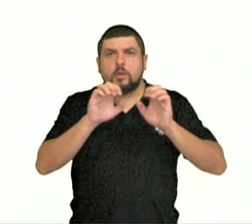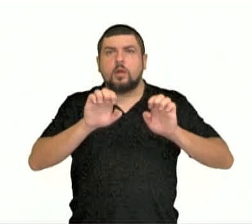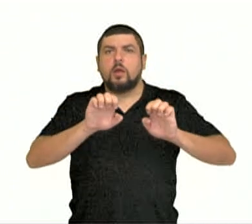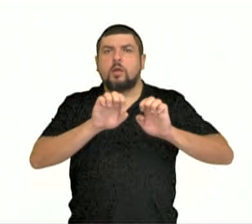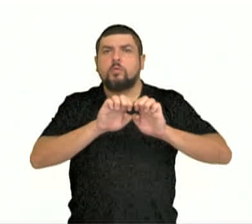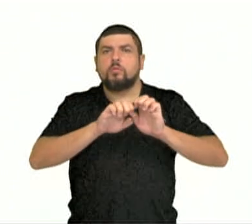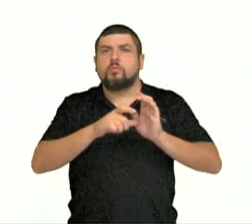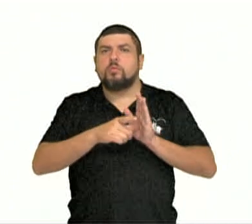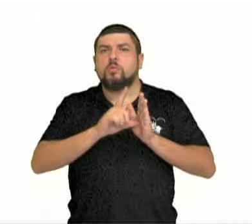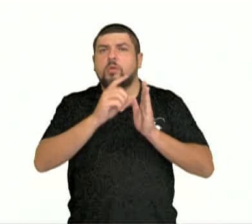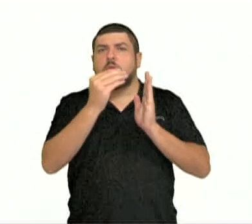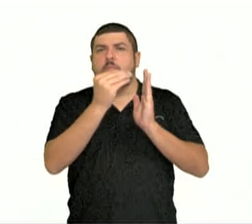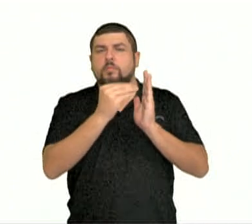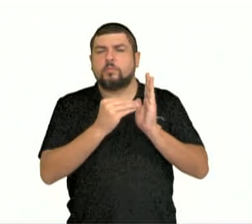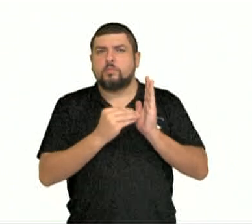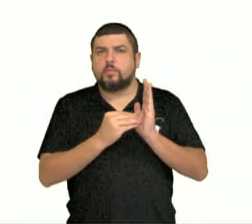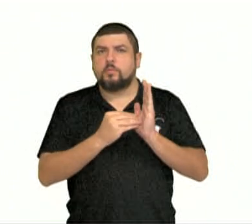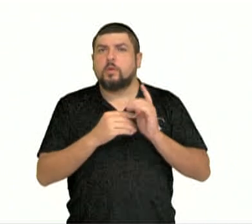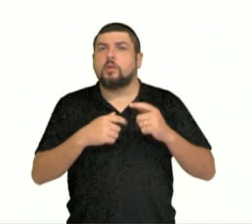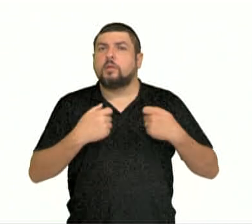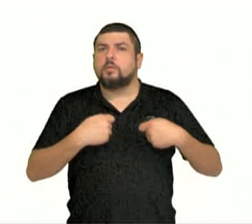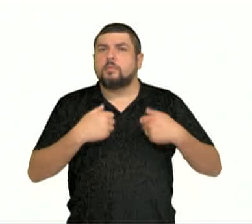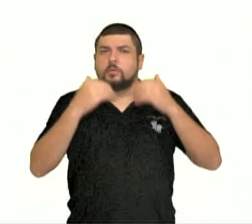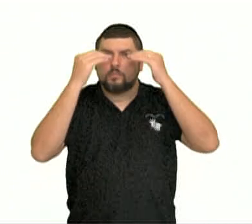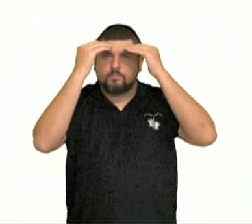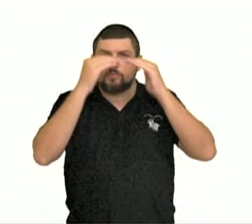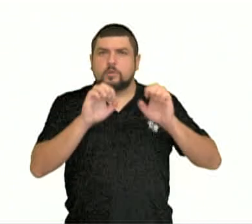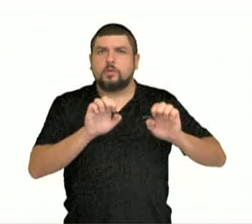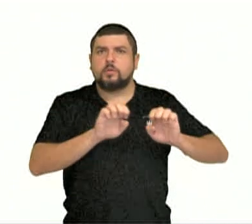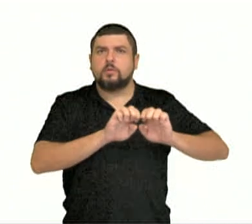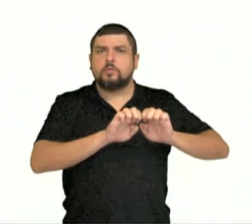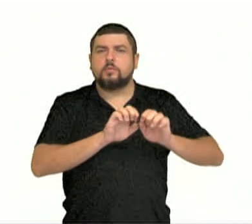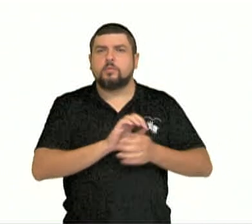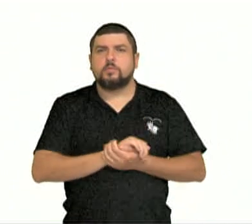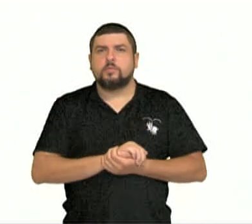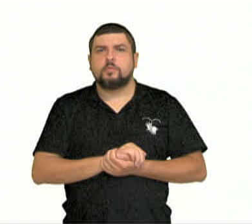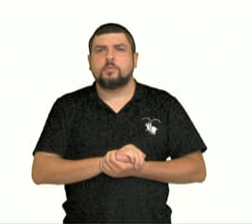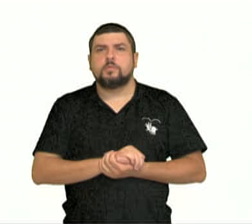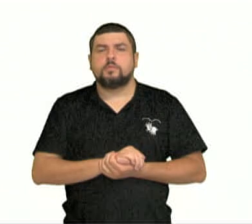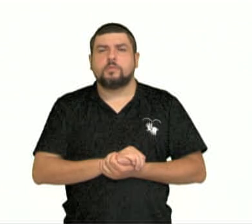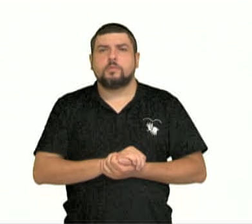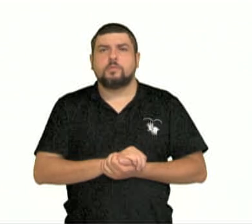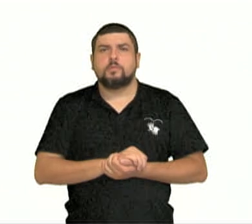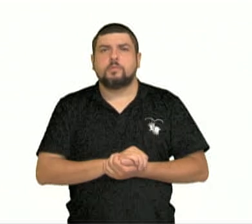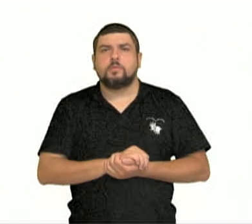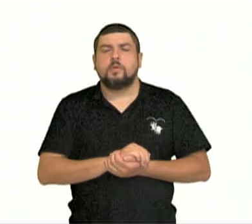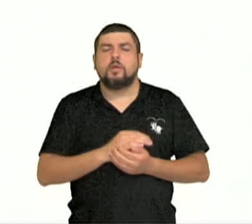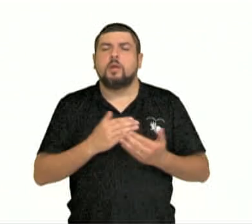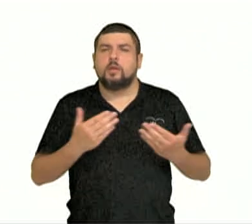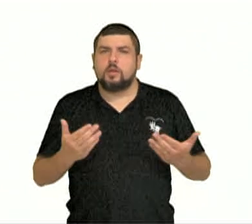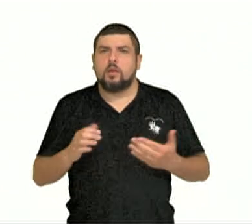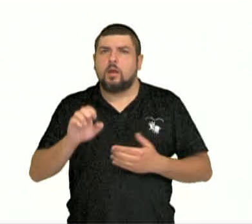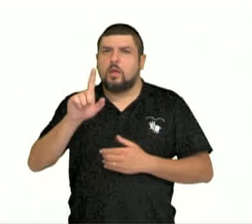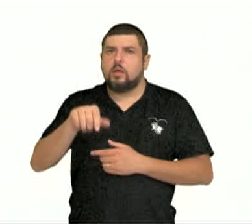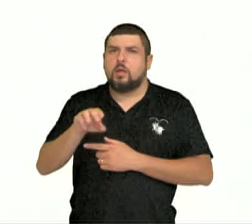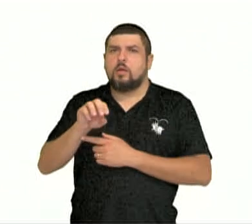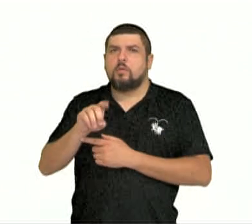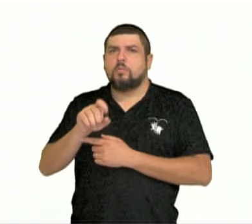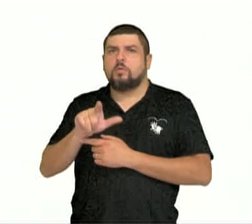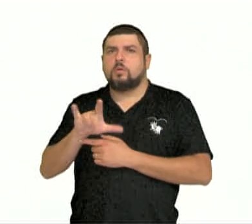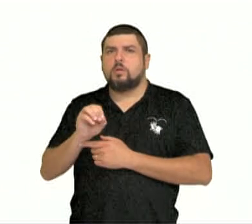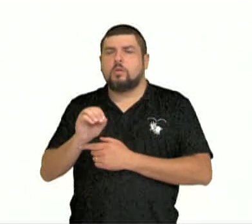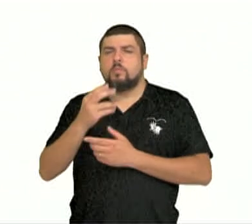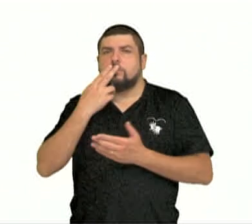definida, que deve ser seguida. Então, não tem como fugir desse modelo, tá? É um tipo de carta